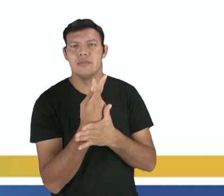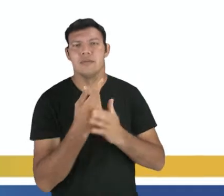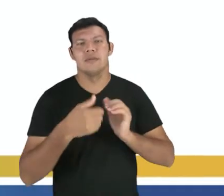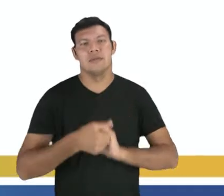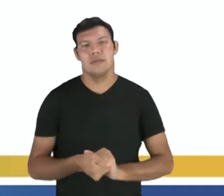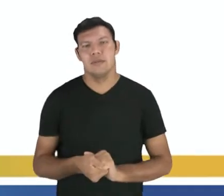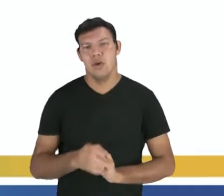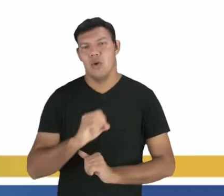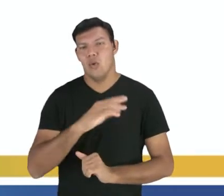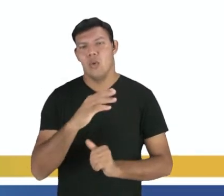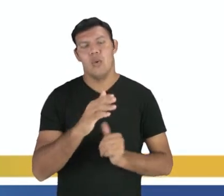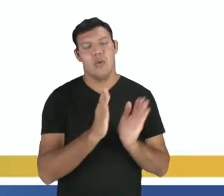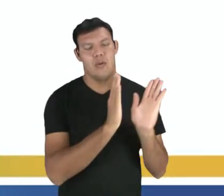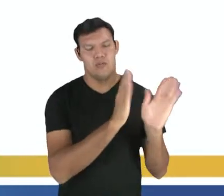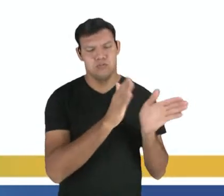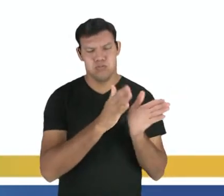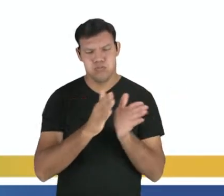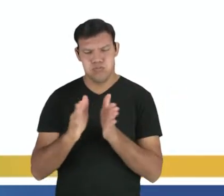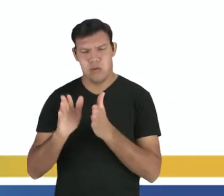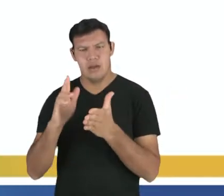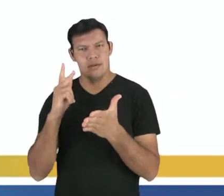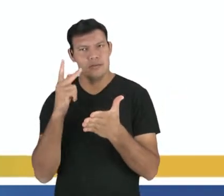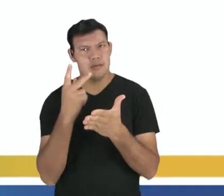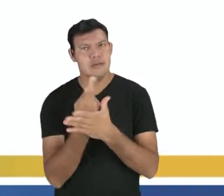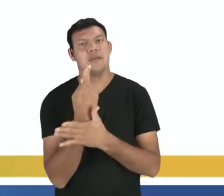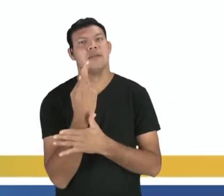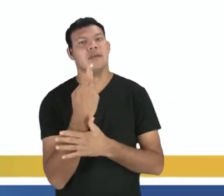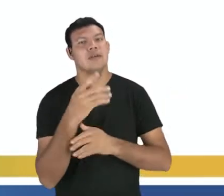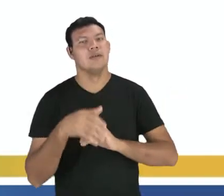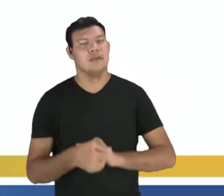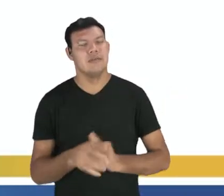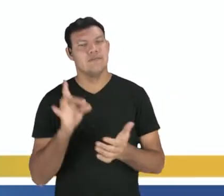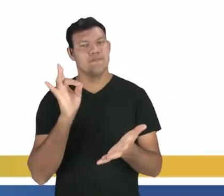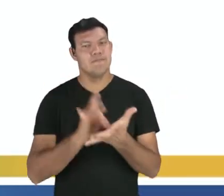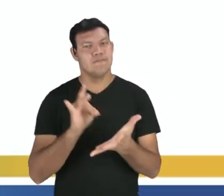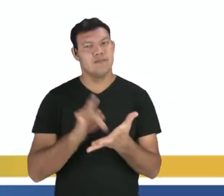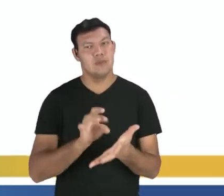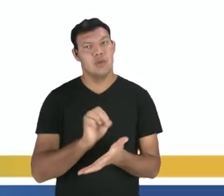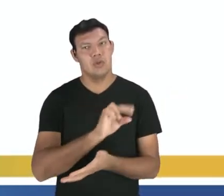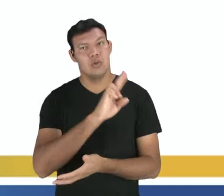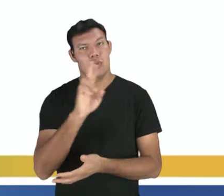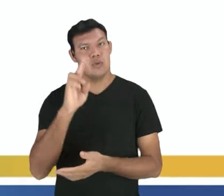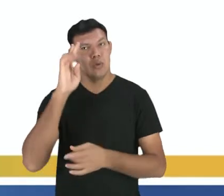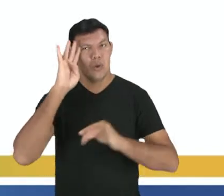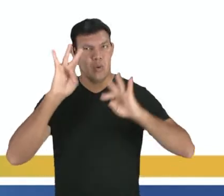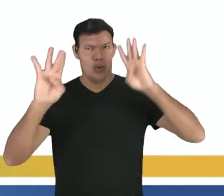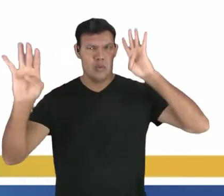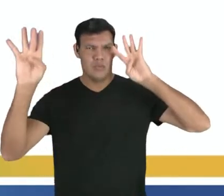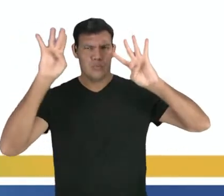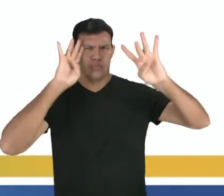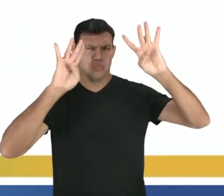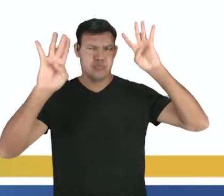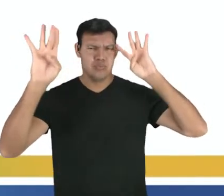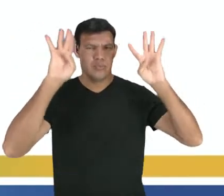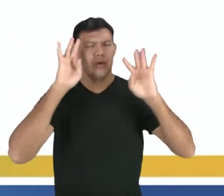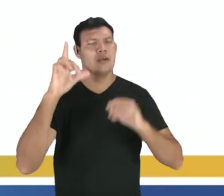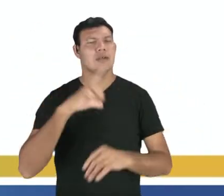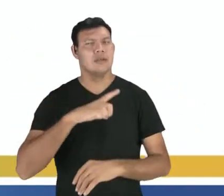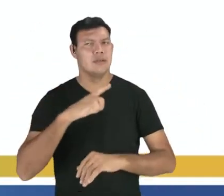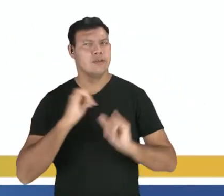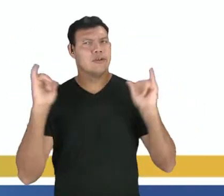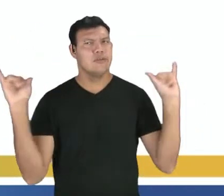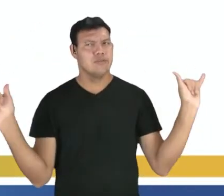ou uma sucessão de acontecimentos encadeados reais ou imaginários é nós temos em muitas